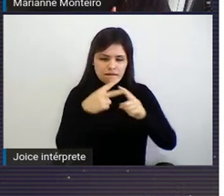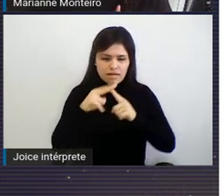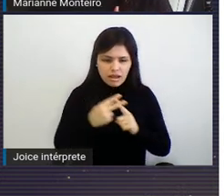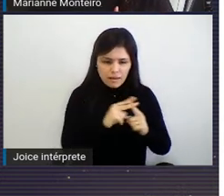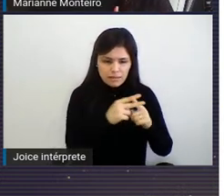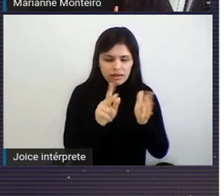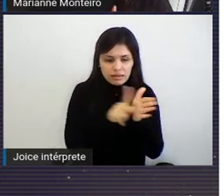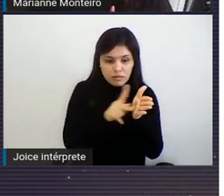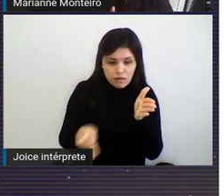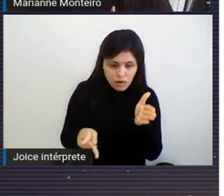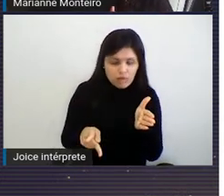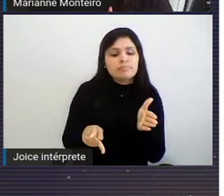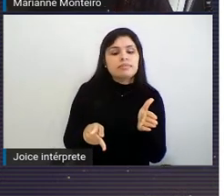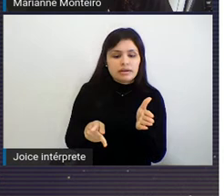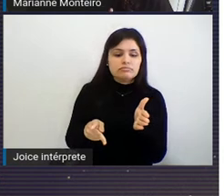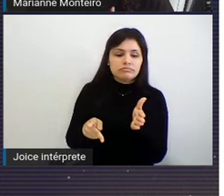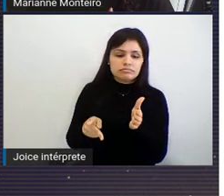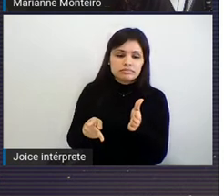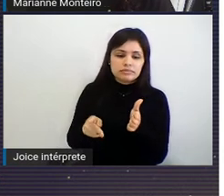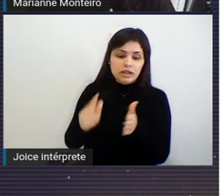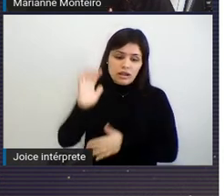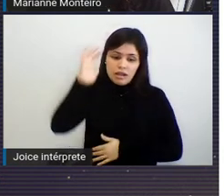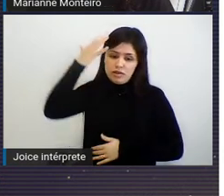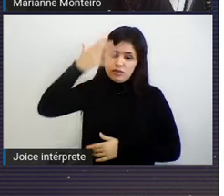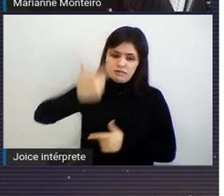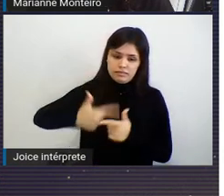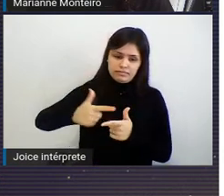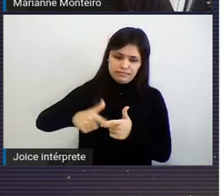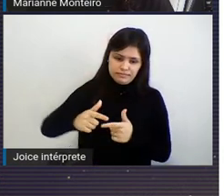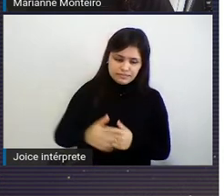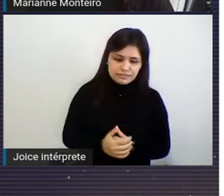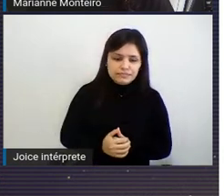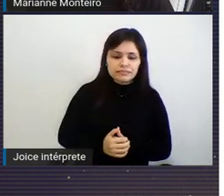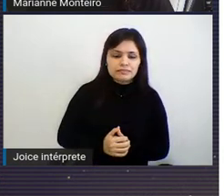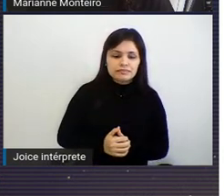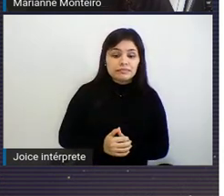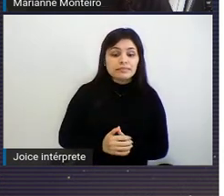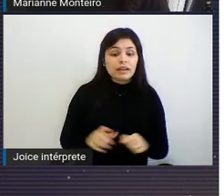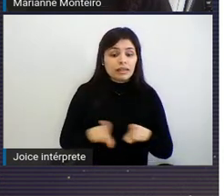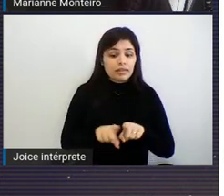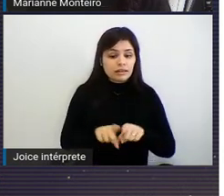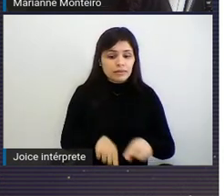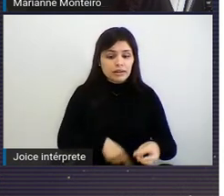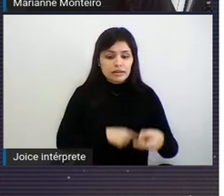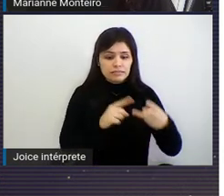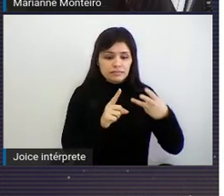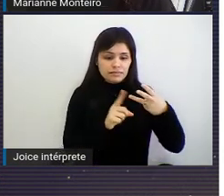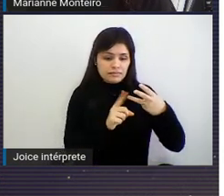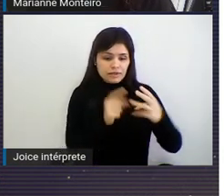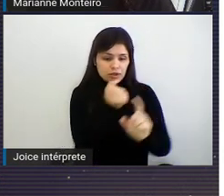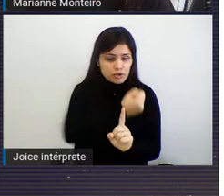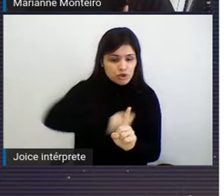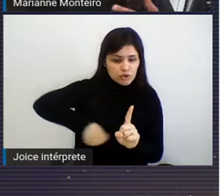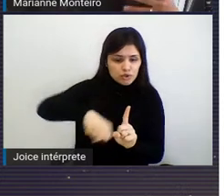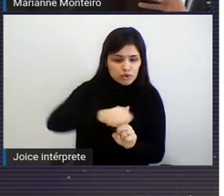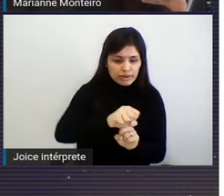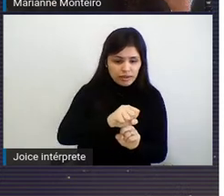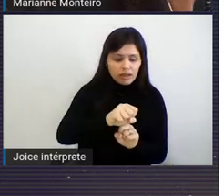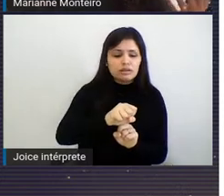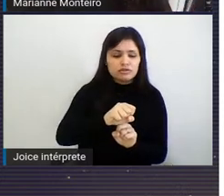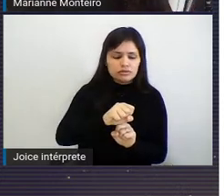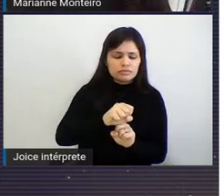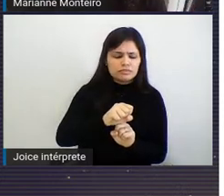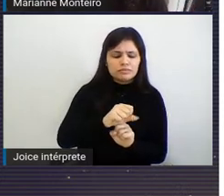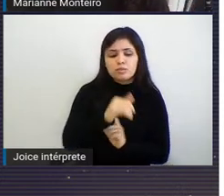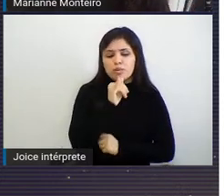para implementar essas soluções. Tem também a parte de sociedade, no sentido de pensar